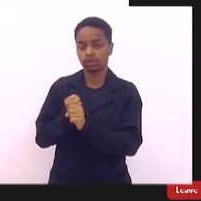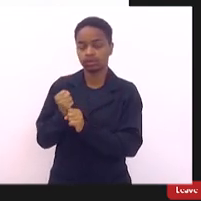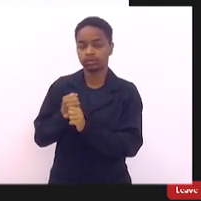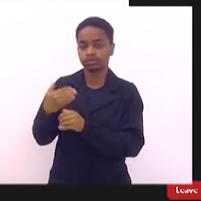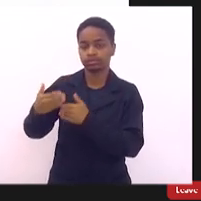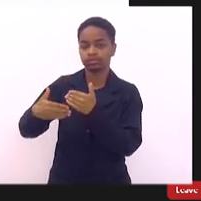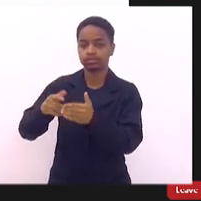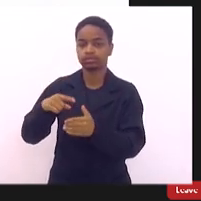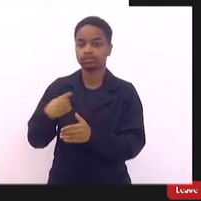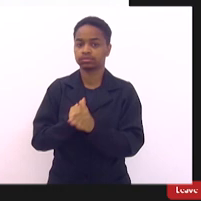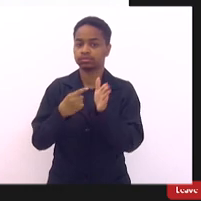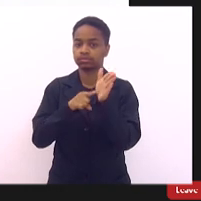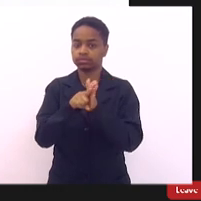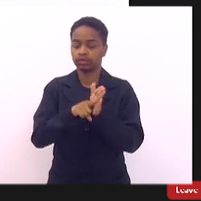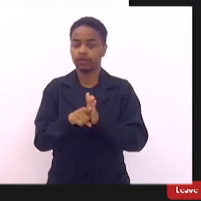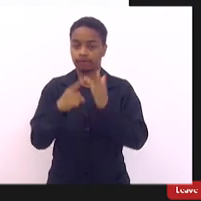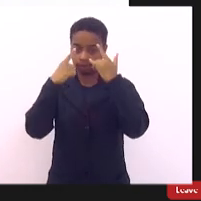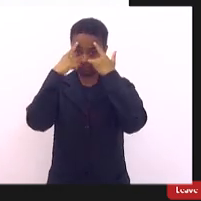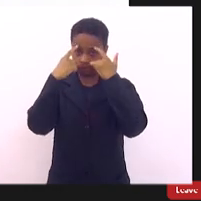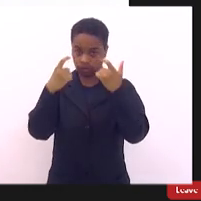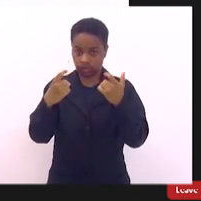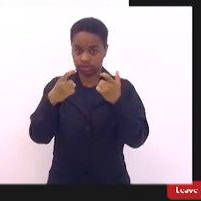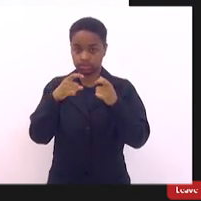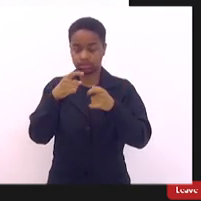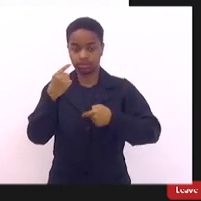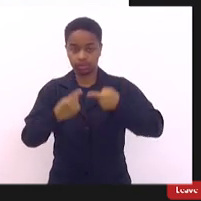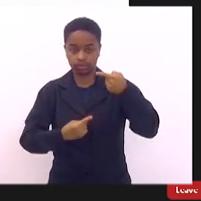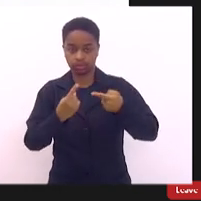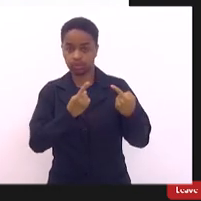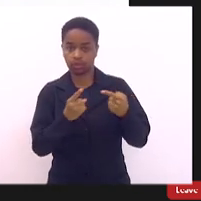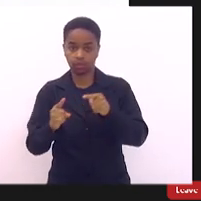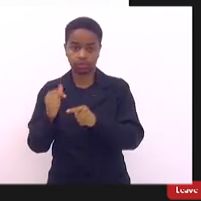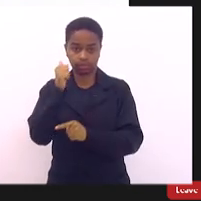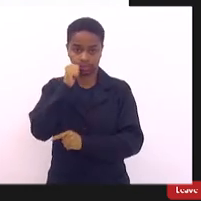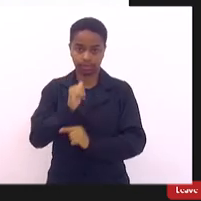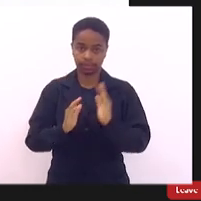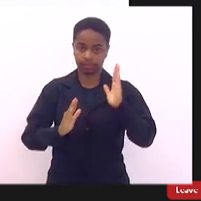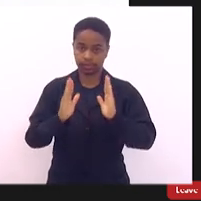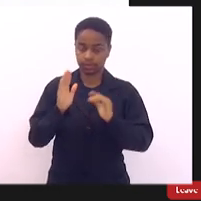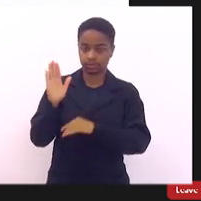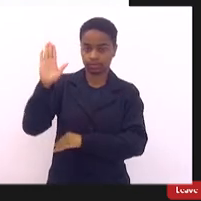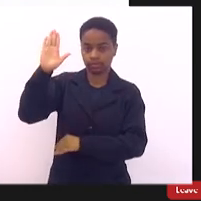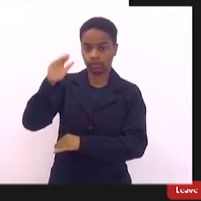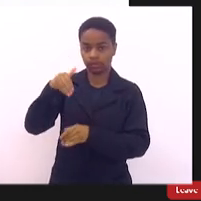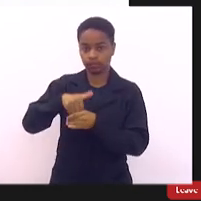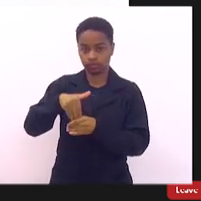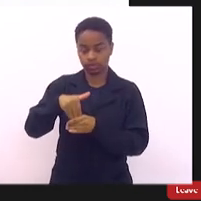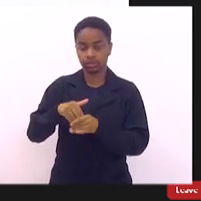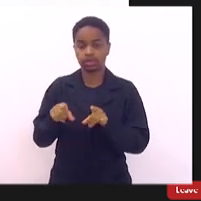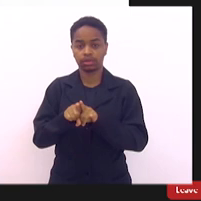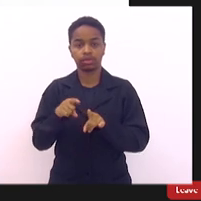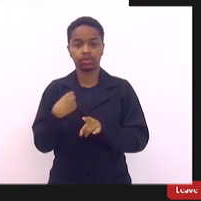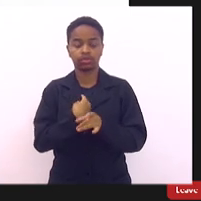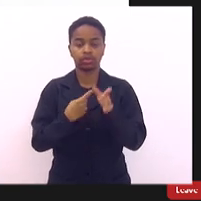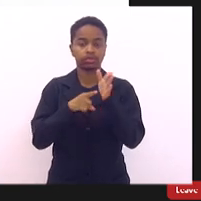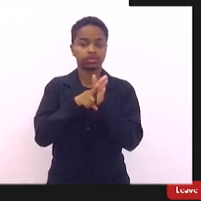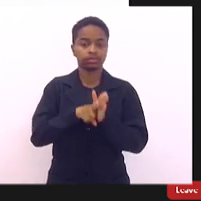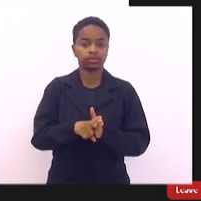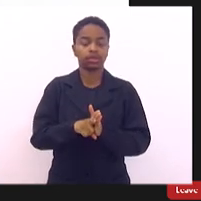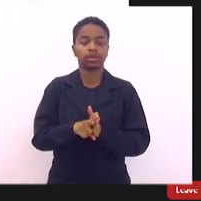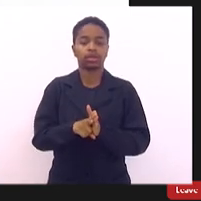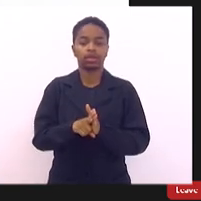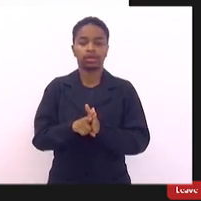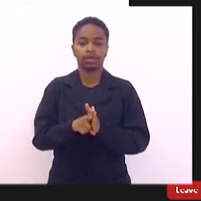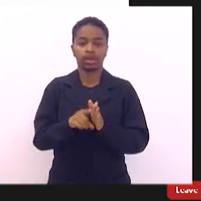violência política contra mulheres durante as eleições, né? E a gente também faz, a gente faz monitoramento das redes de candidatas, faz